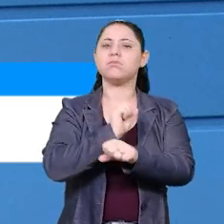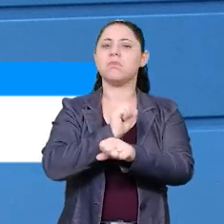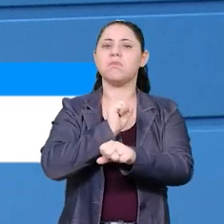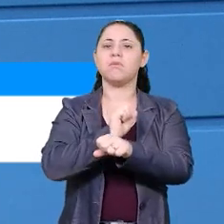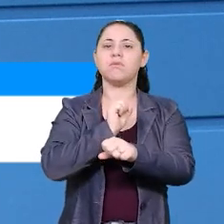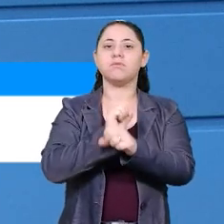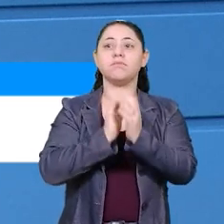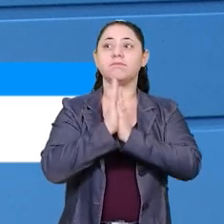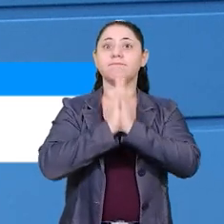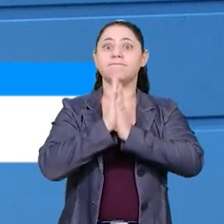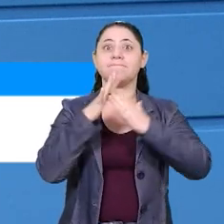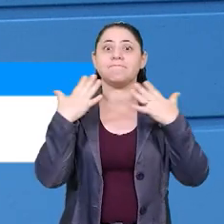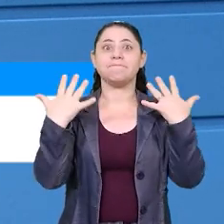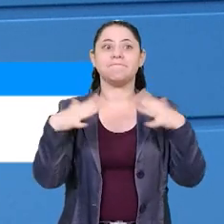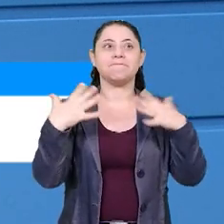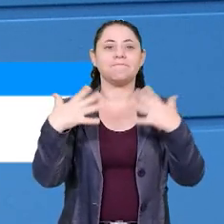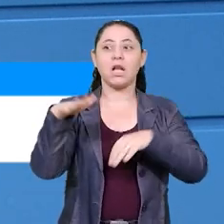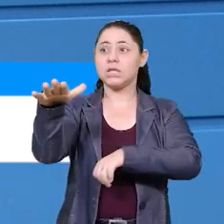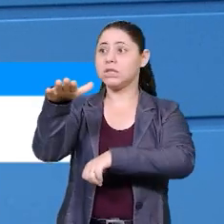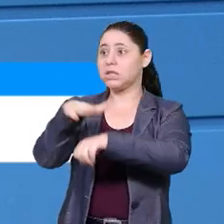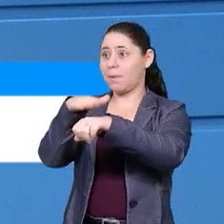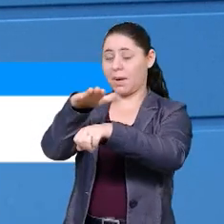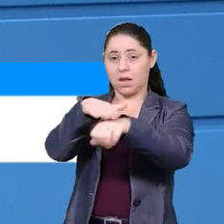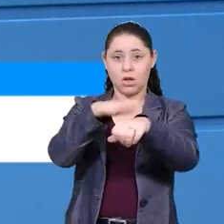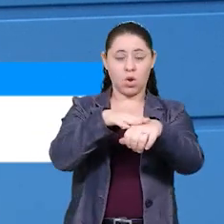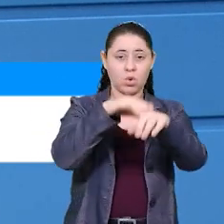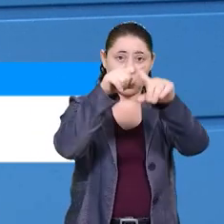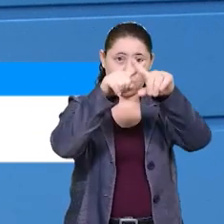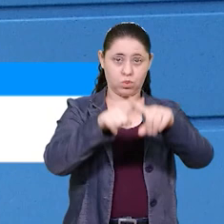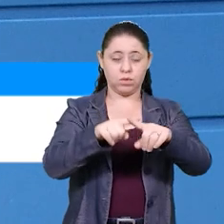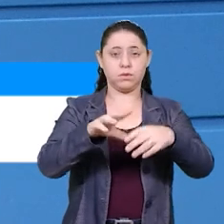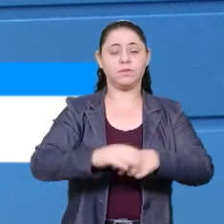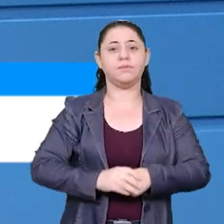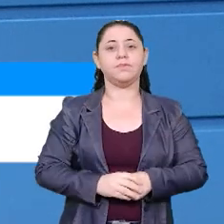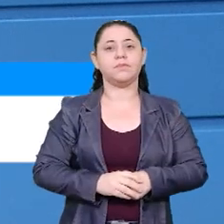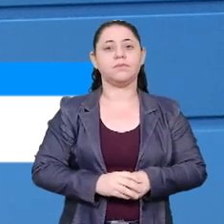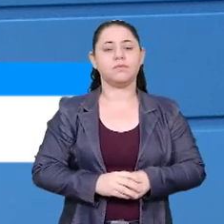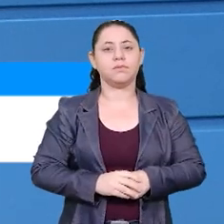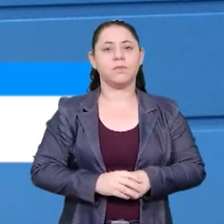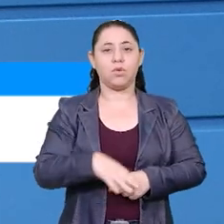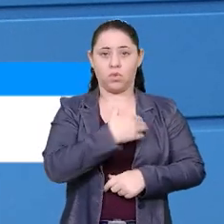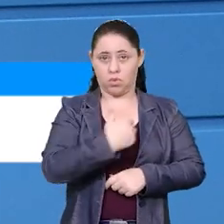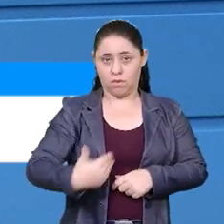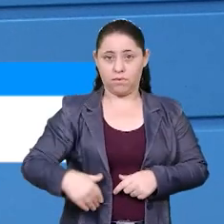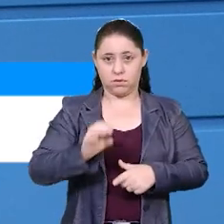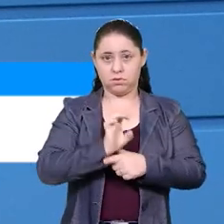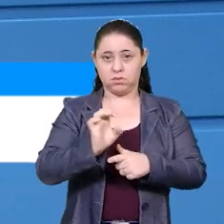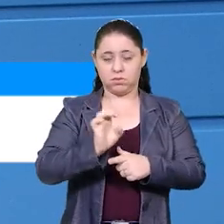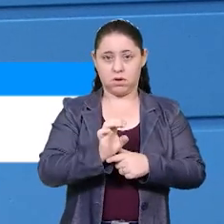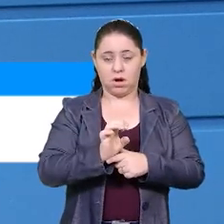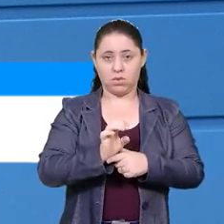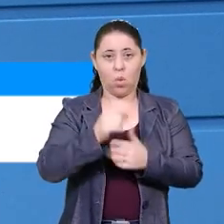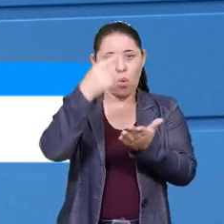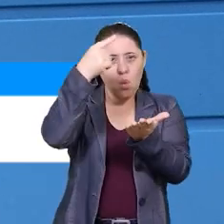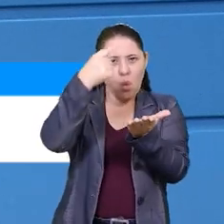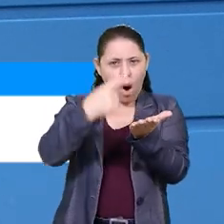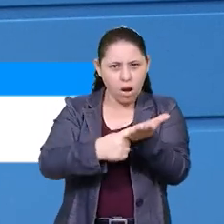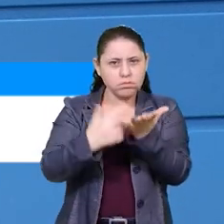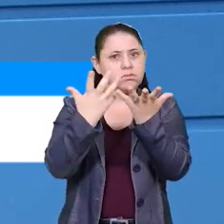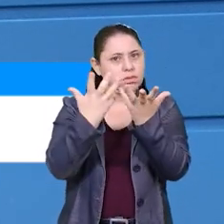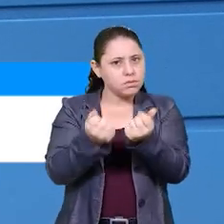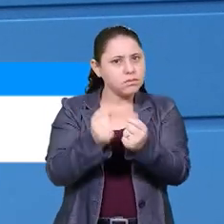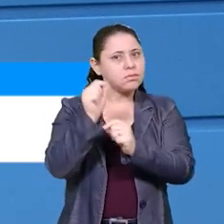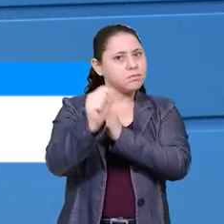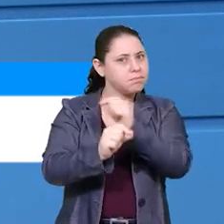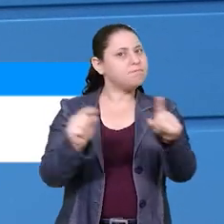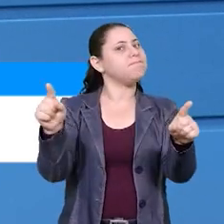estão aguardando ansiosamente uma próxima chamada dos concursados o governo do estado assumir